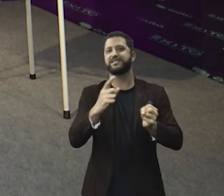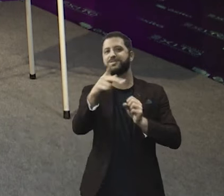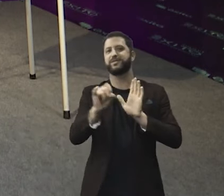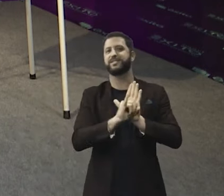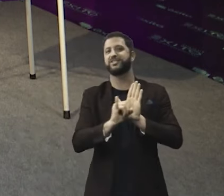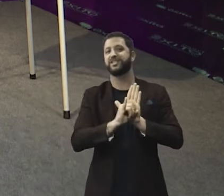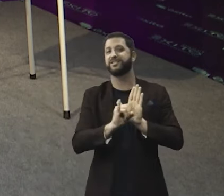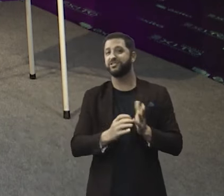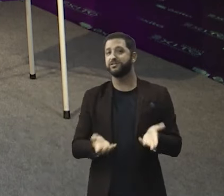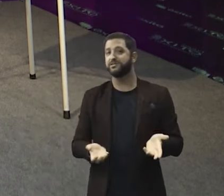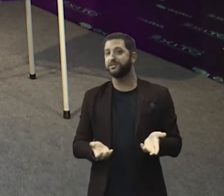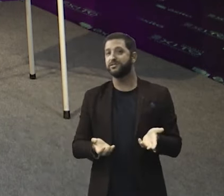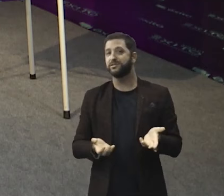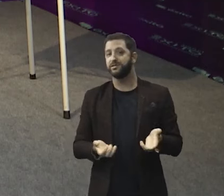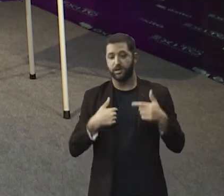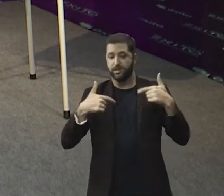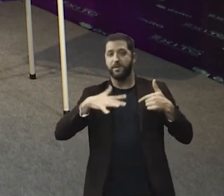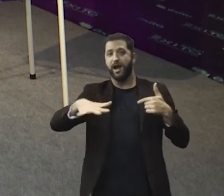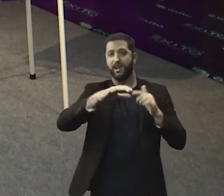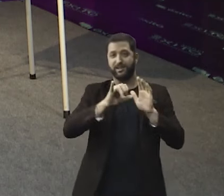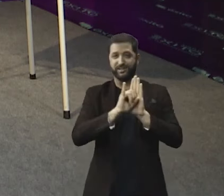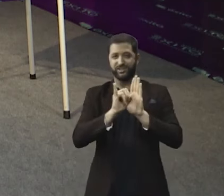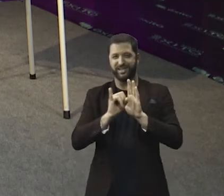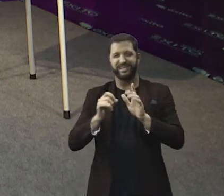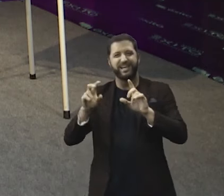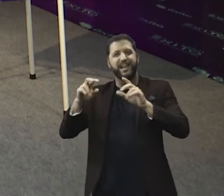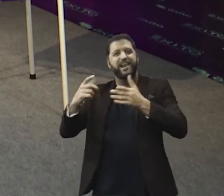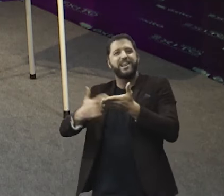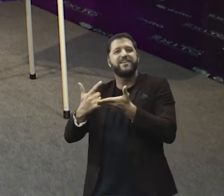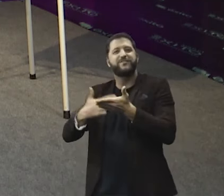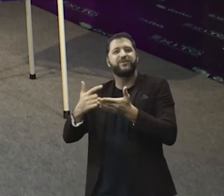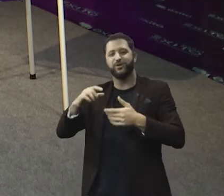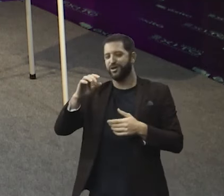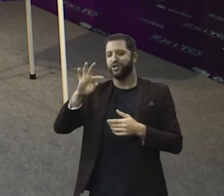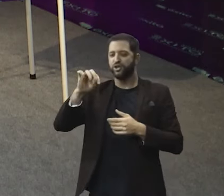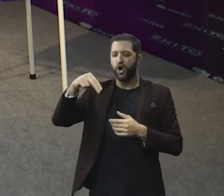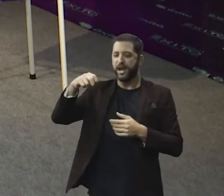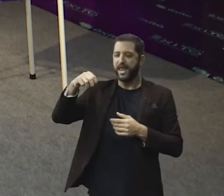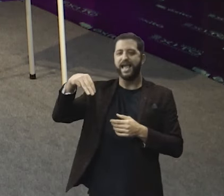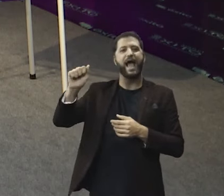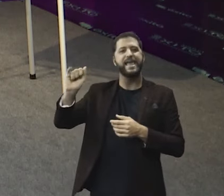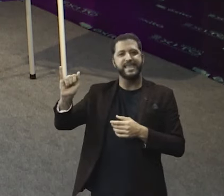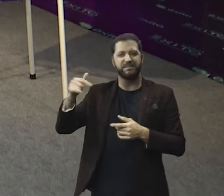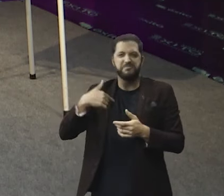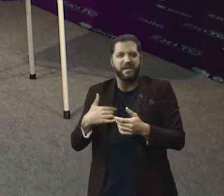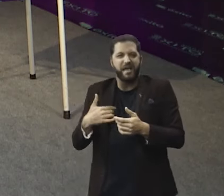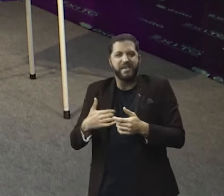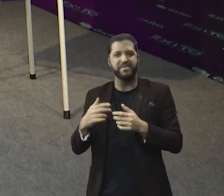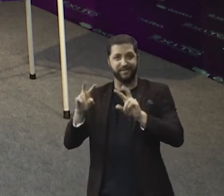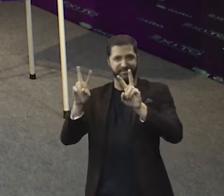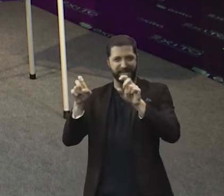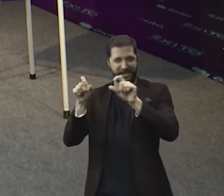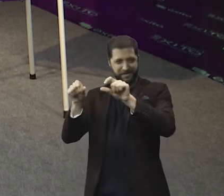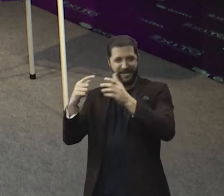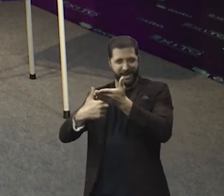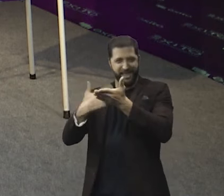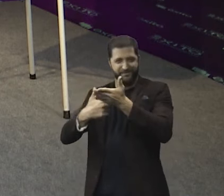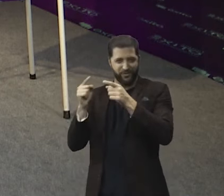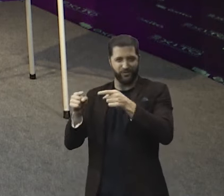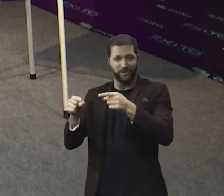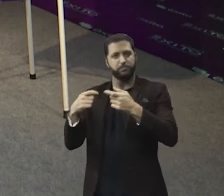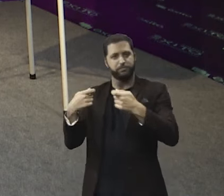trabalho em identidade no meu livro tô nem aí o que fala sobre mim não é problema meu eu trabalho como dizer não sobre a sua identidade assumir quem você é e